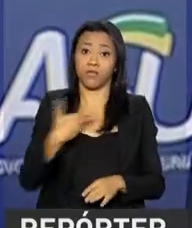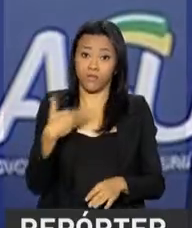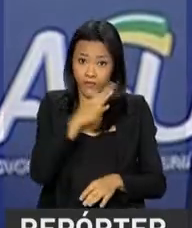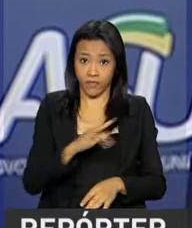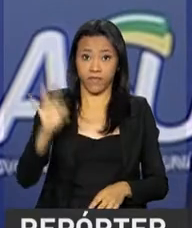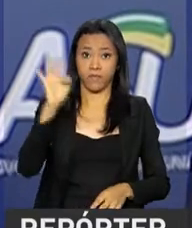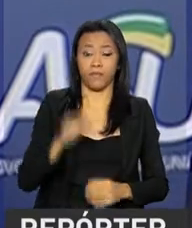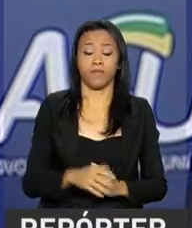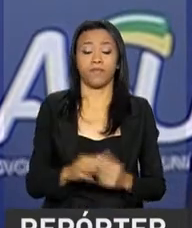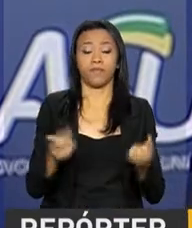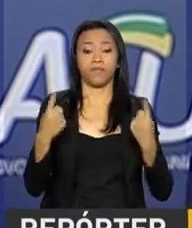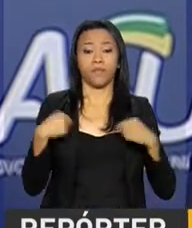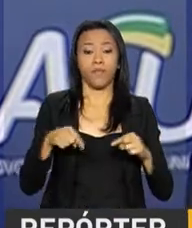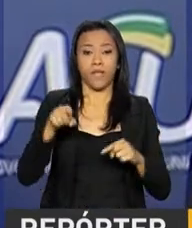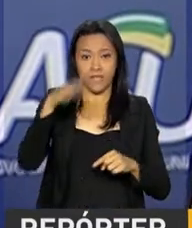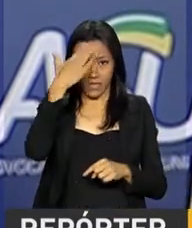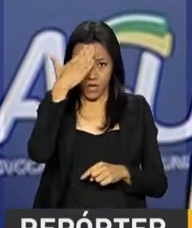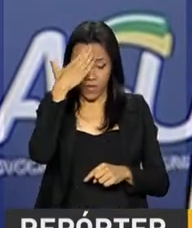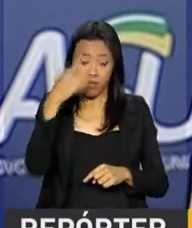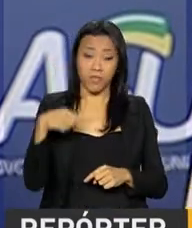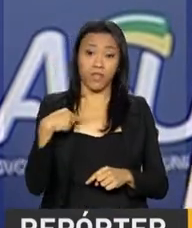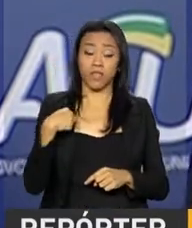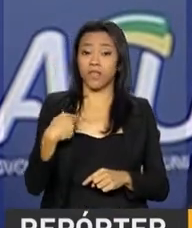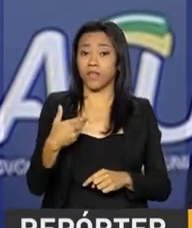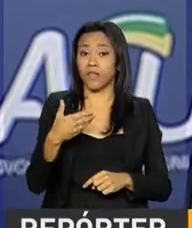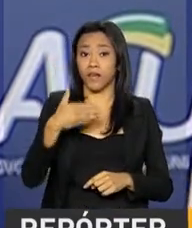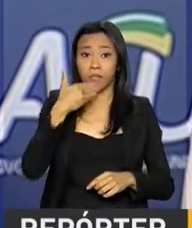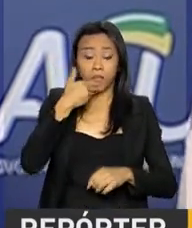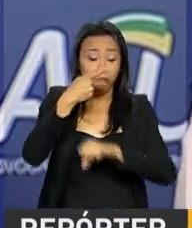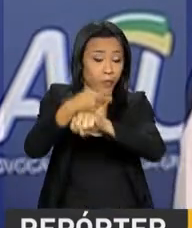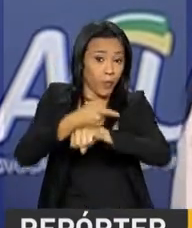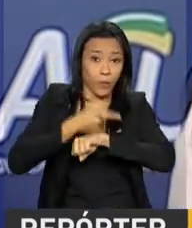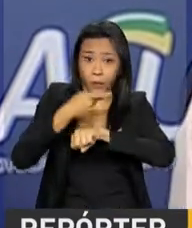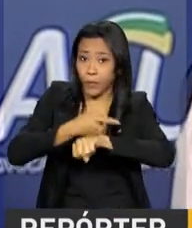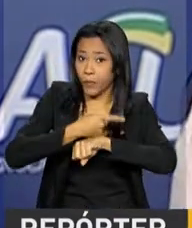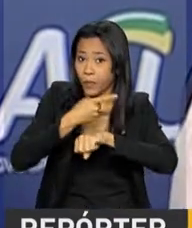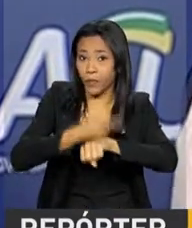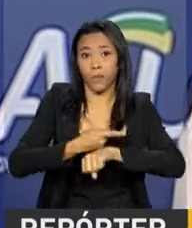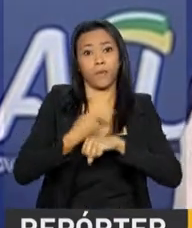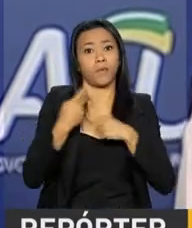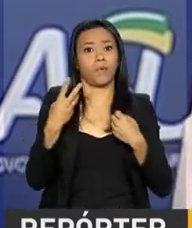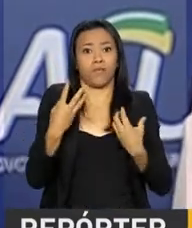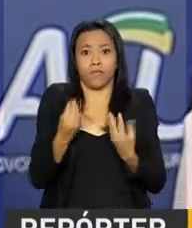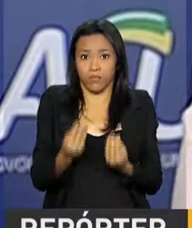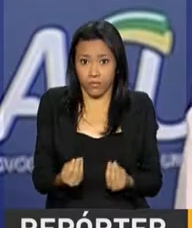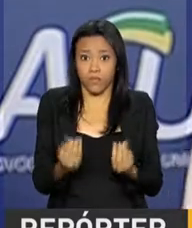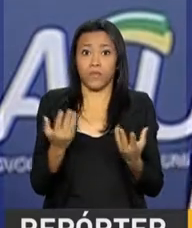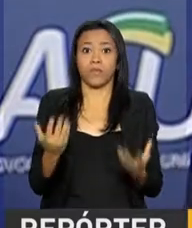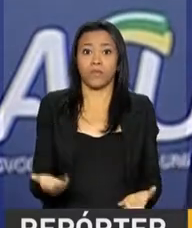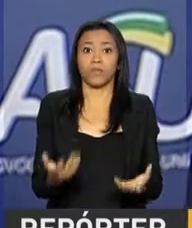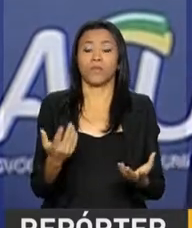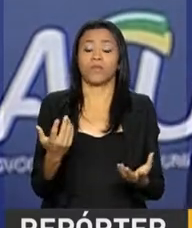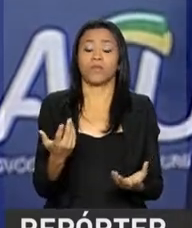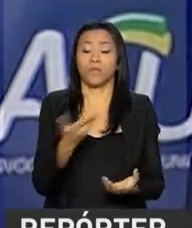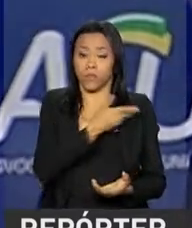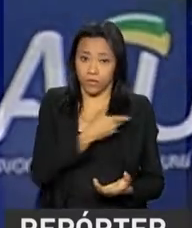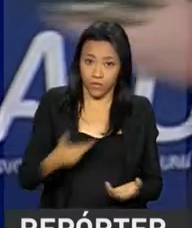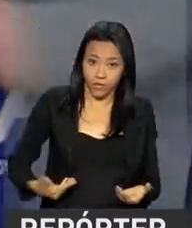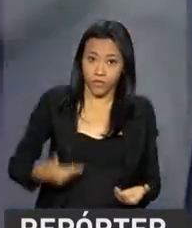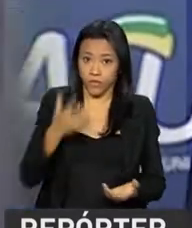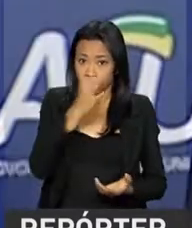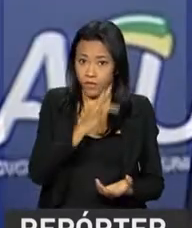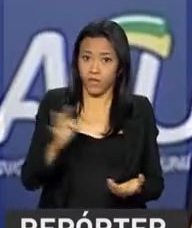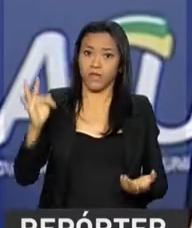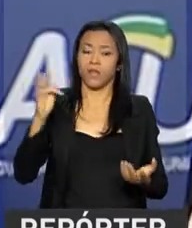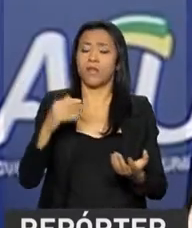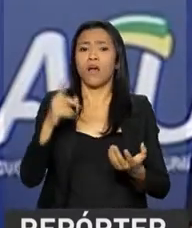Sabemos que muitas vezes o país é demandado, a República Federativa do Brasil é demandada e aqui, como dito até pelo Dr. Francisco